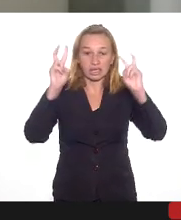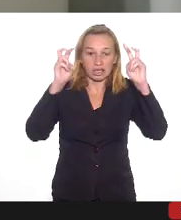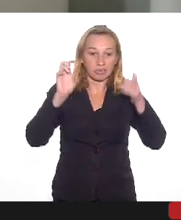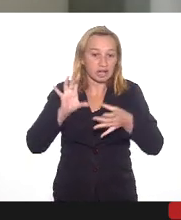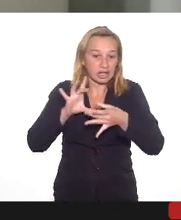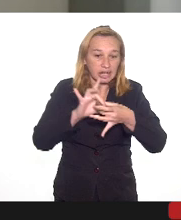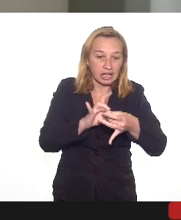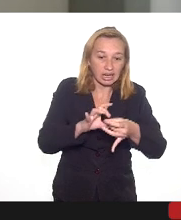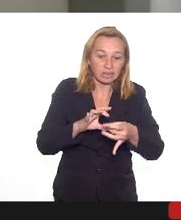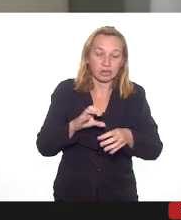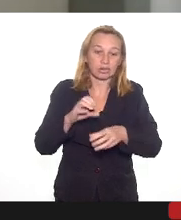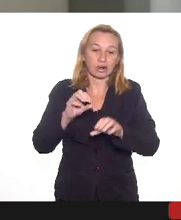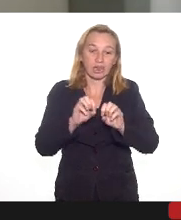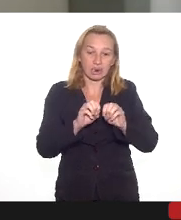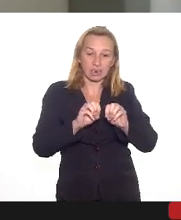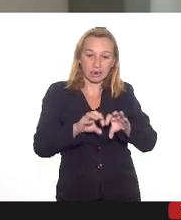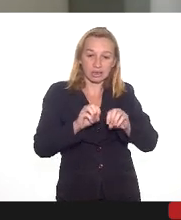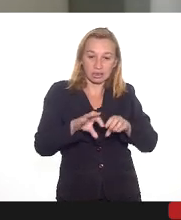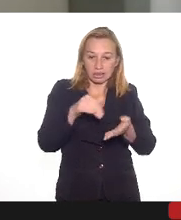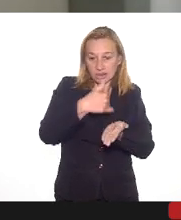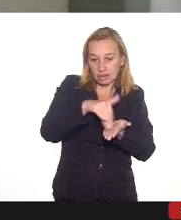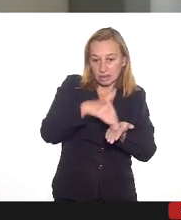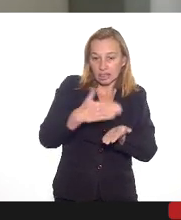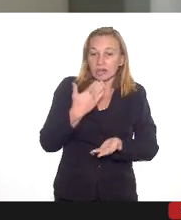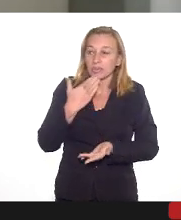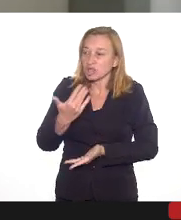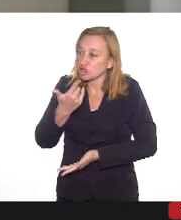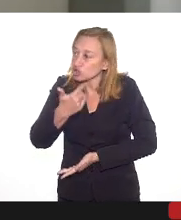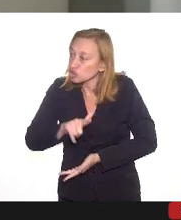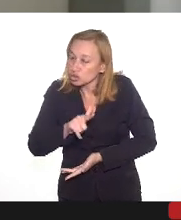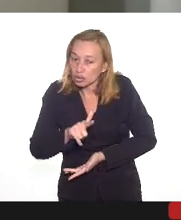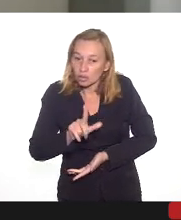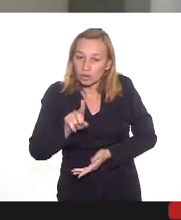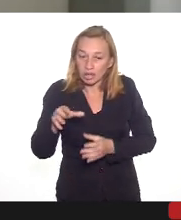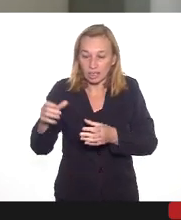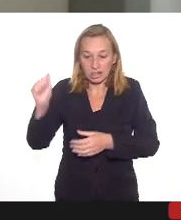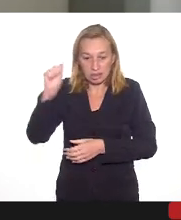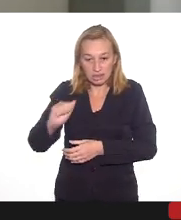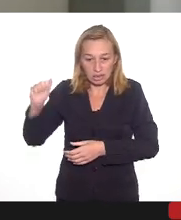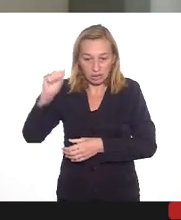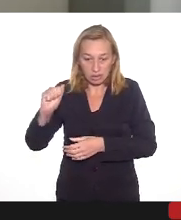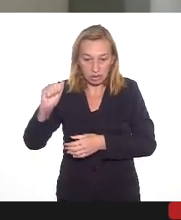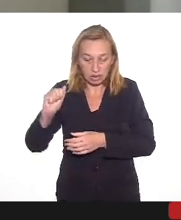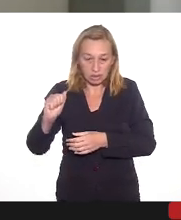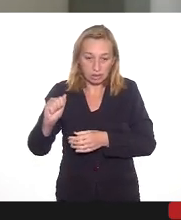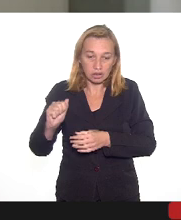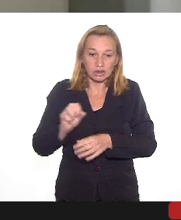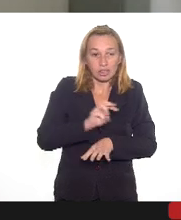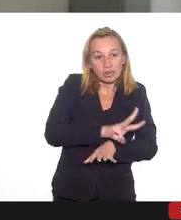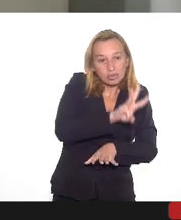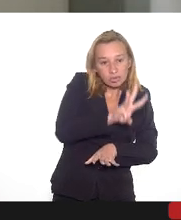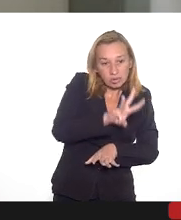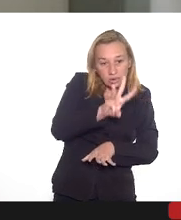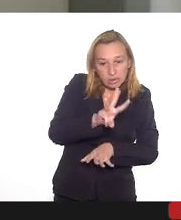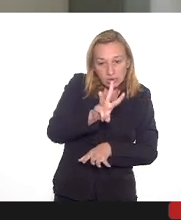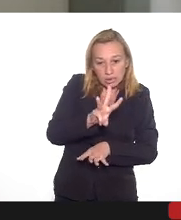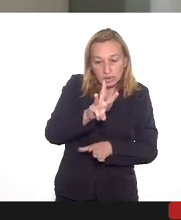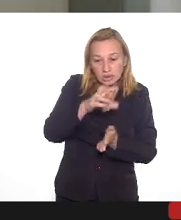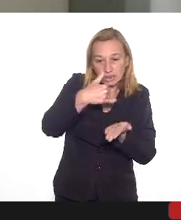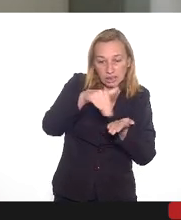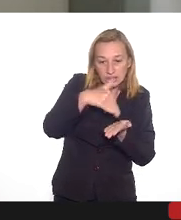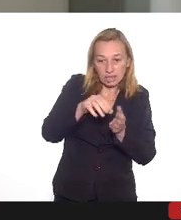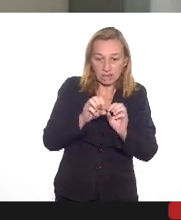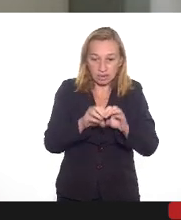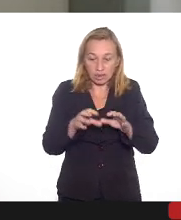aqui à SEDUC. E terminando pedindo mais uma vez que as assessorias naveguem no painel de transparência para que